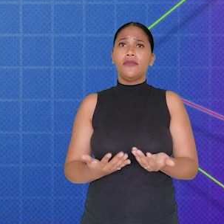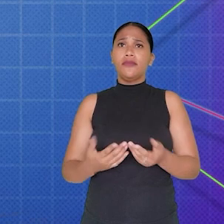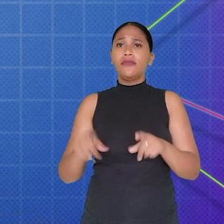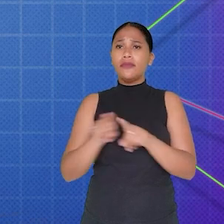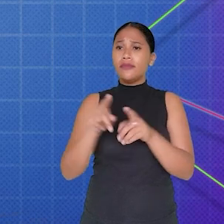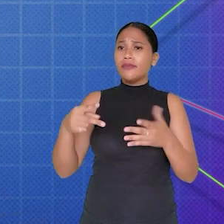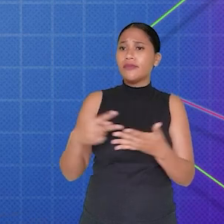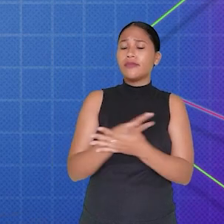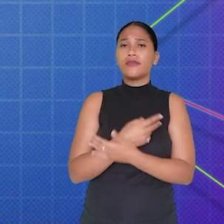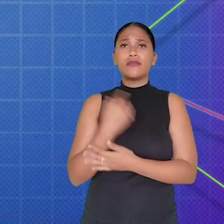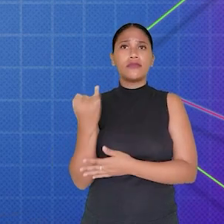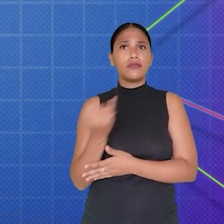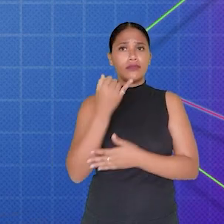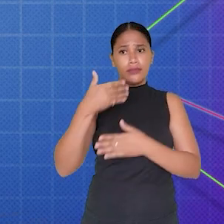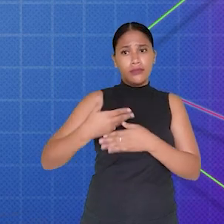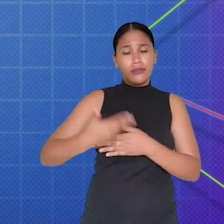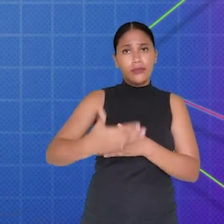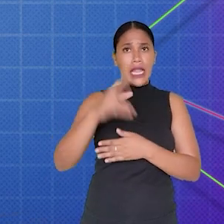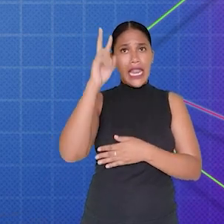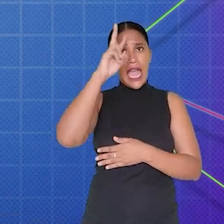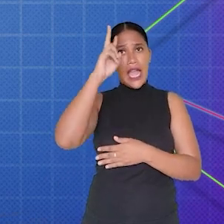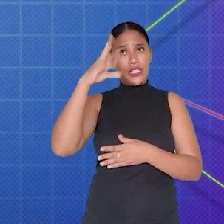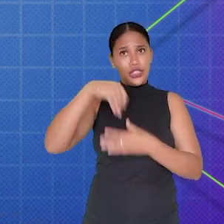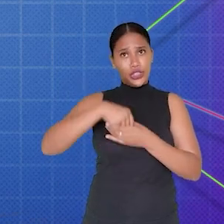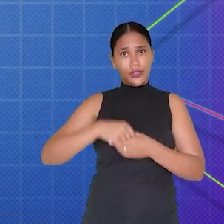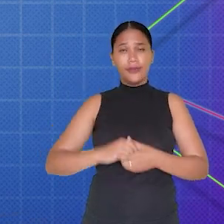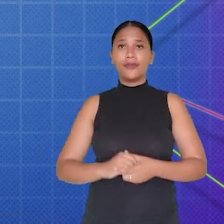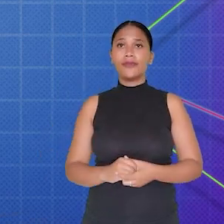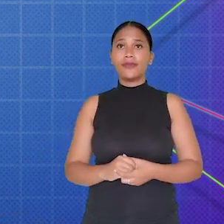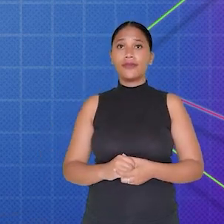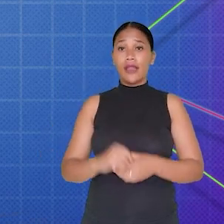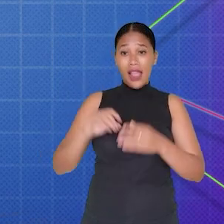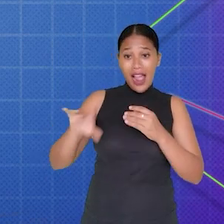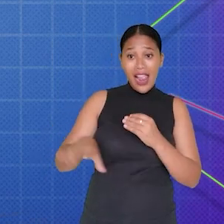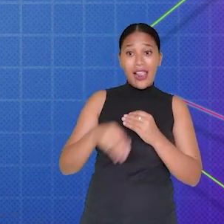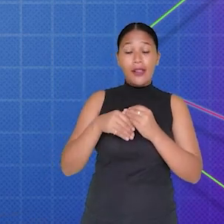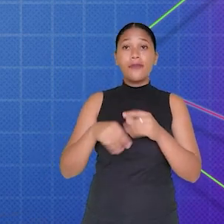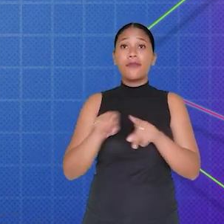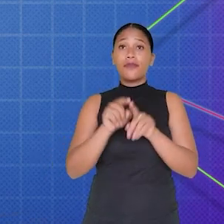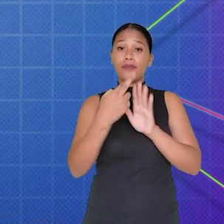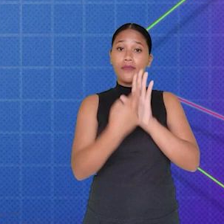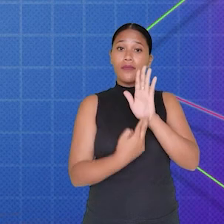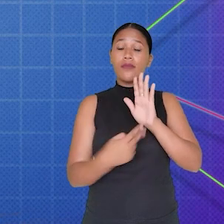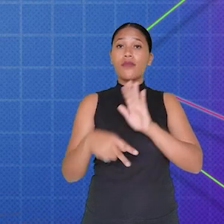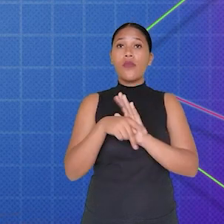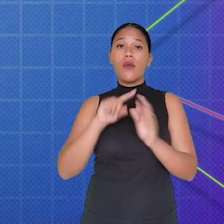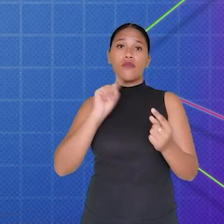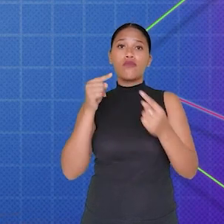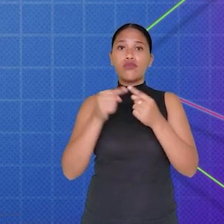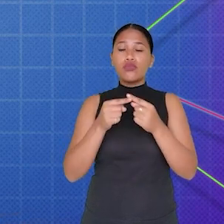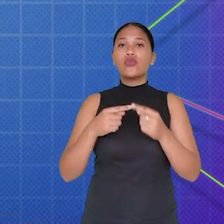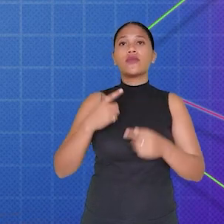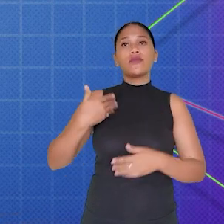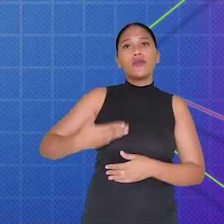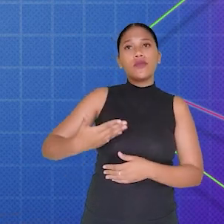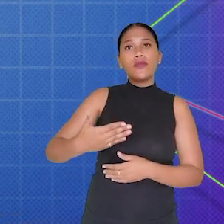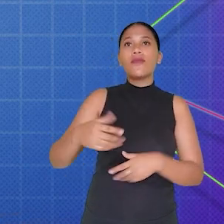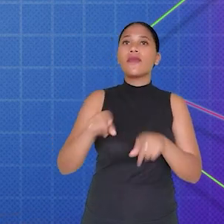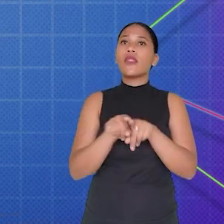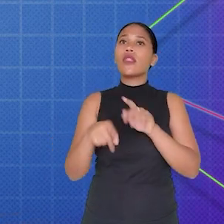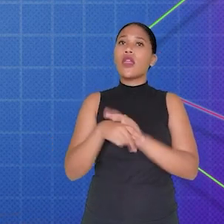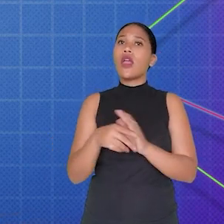ser descrita, bem como os eventos importantes que ocorrerão ao longo da narrativa. Além disso, o roteiro deve definir as